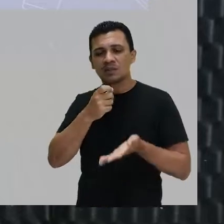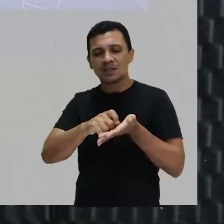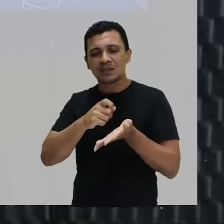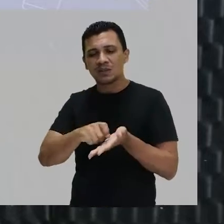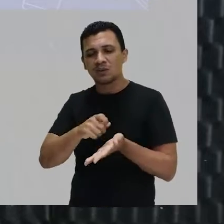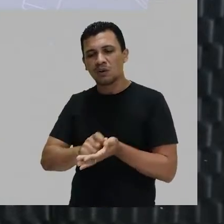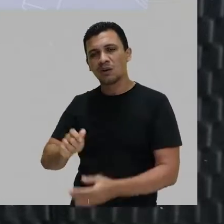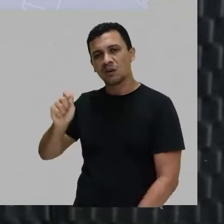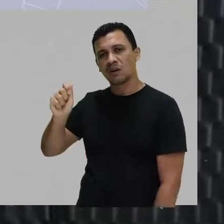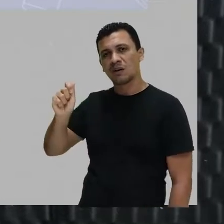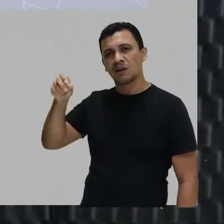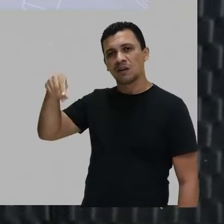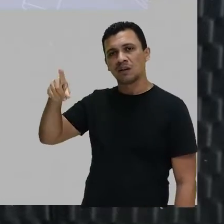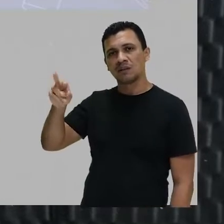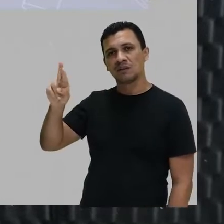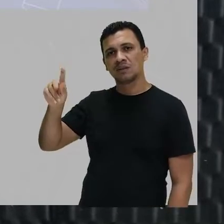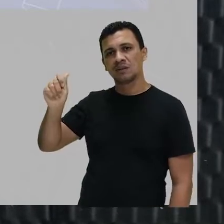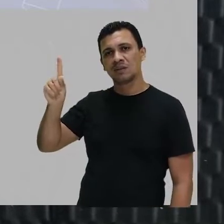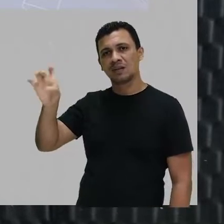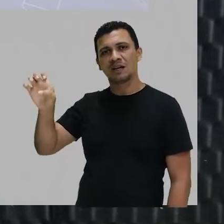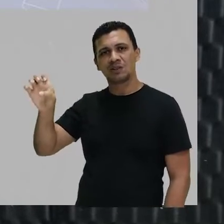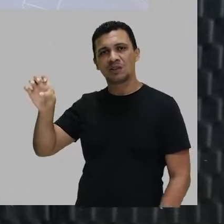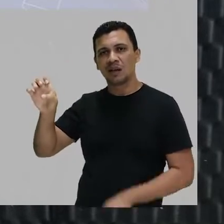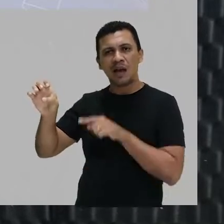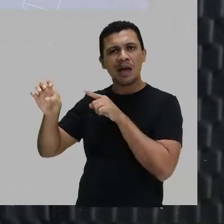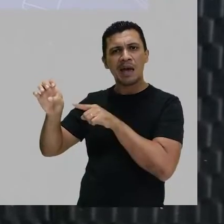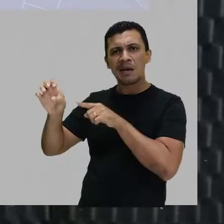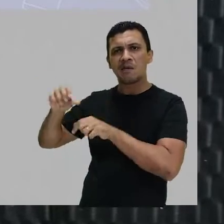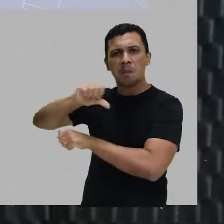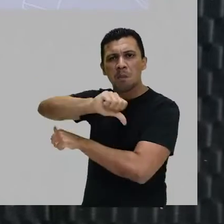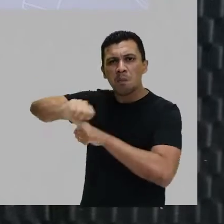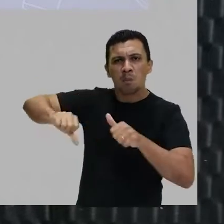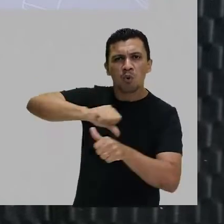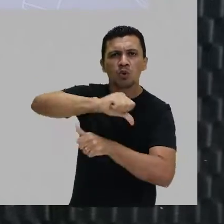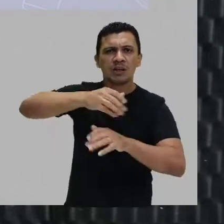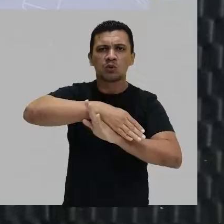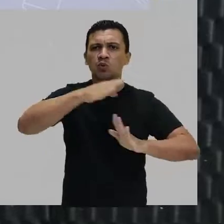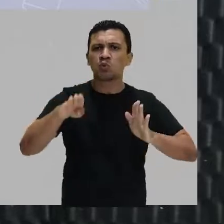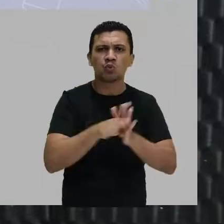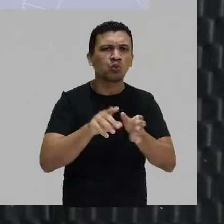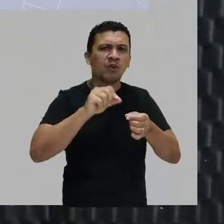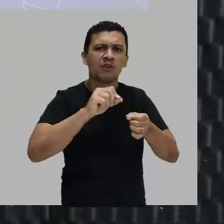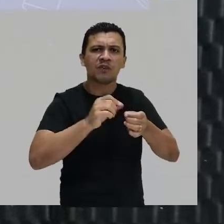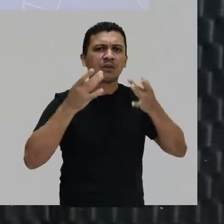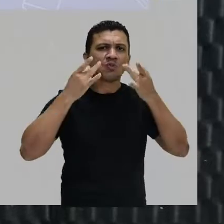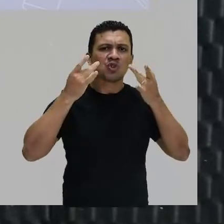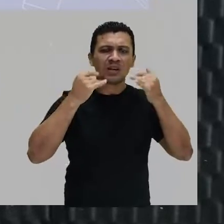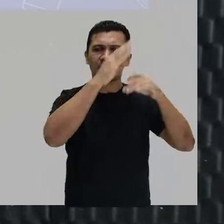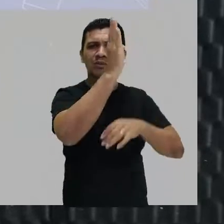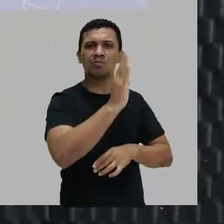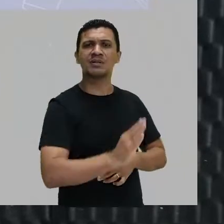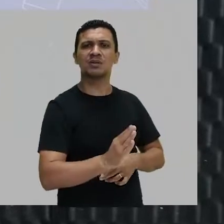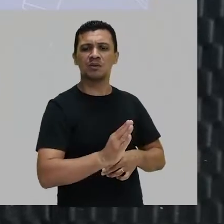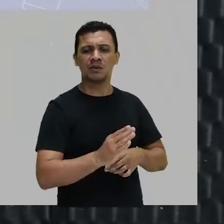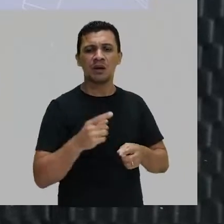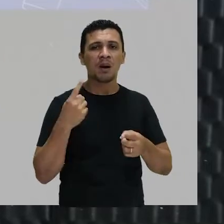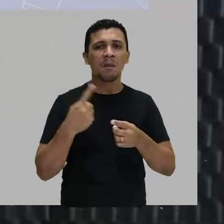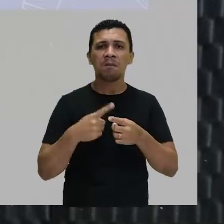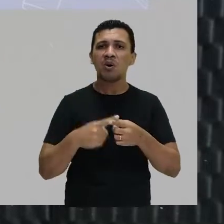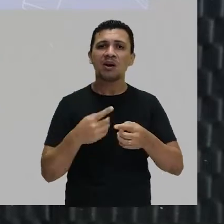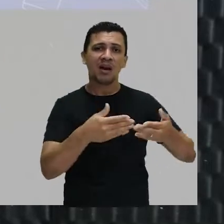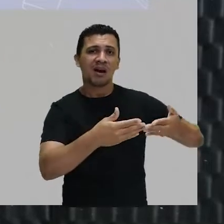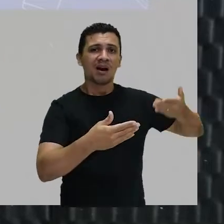bastante, que muda completamente tudo que ela tinha sido feito no Brasil até então. Por quê? Porque o teatro era muito reto, muito cheio de regras,